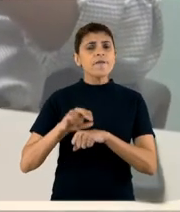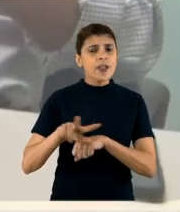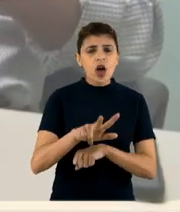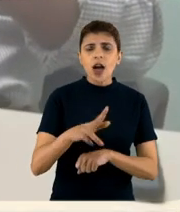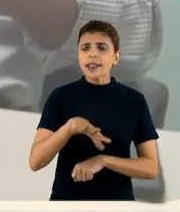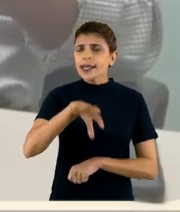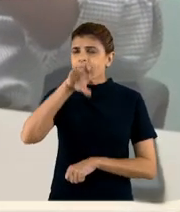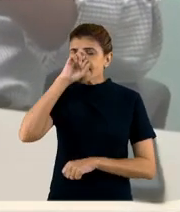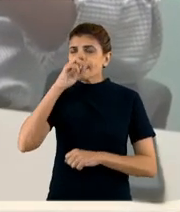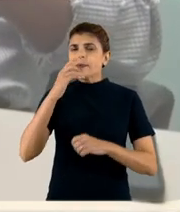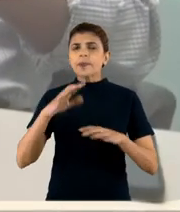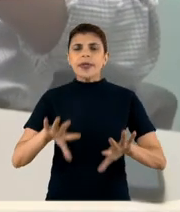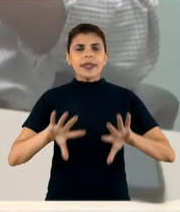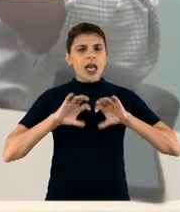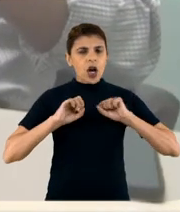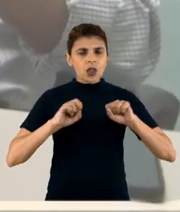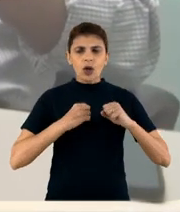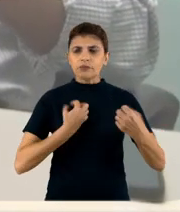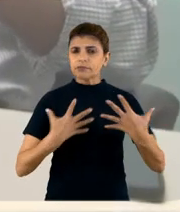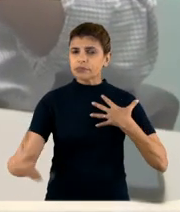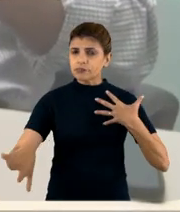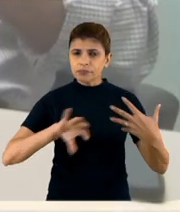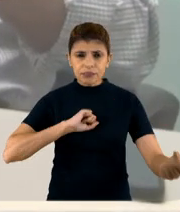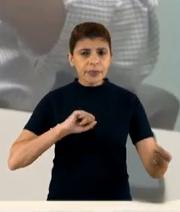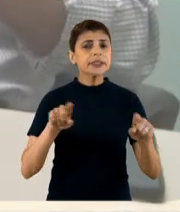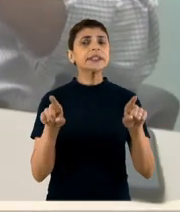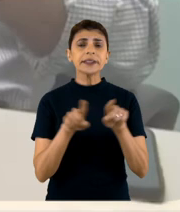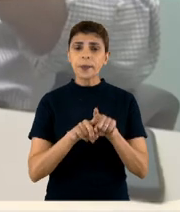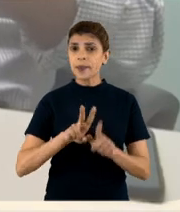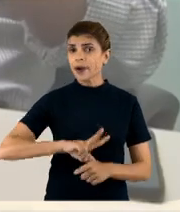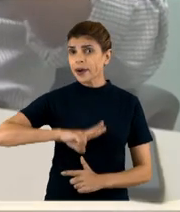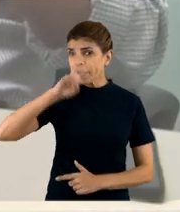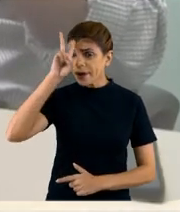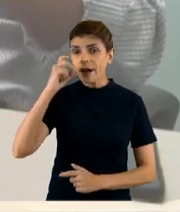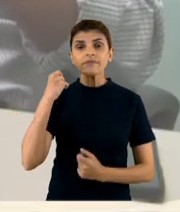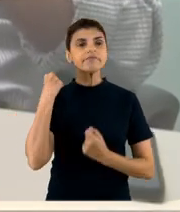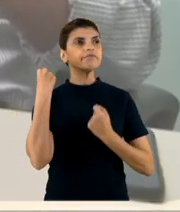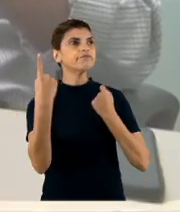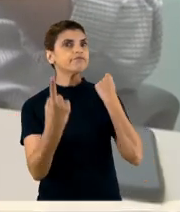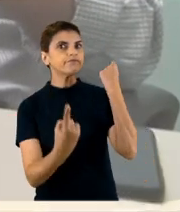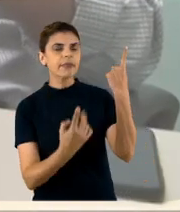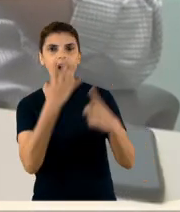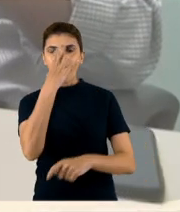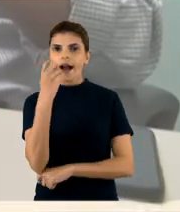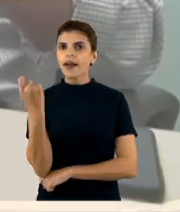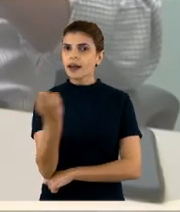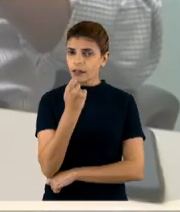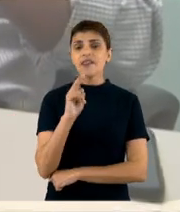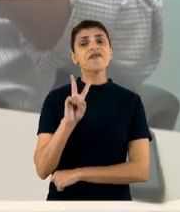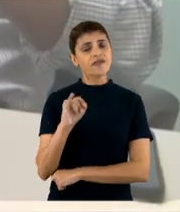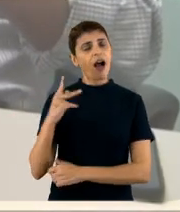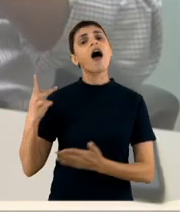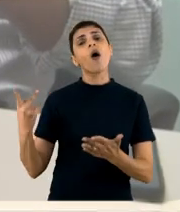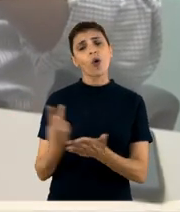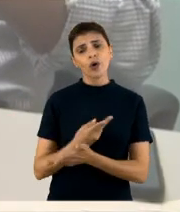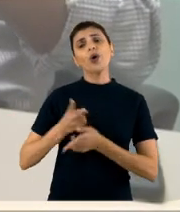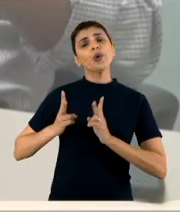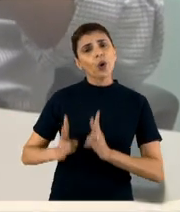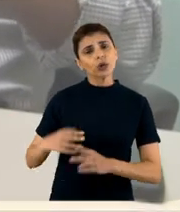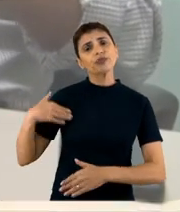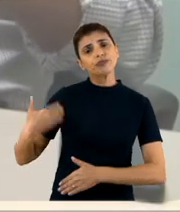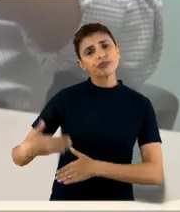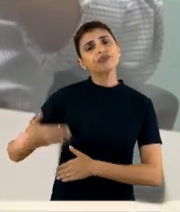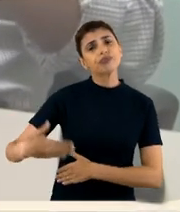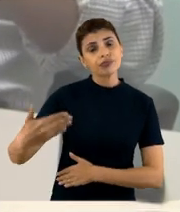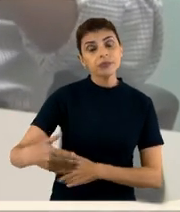acontecendo, viroses respiratórias com potencial de transmissibilidade alto e com, eventualmente, uma maior gravidade